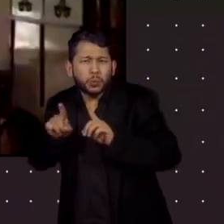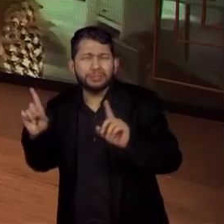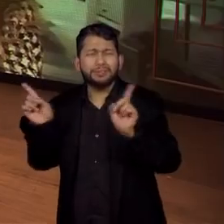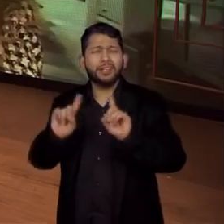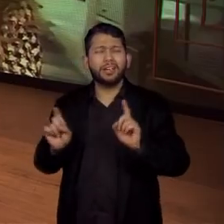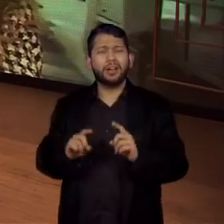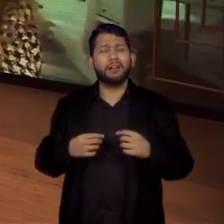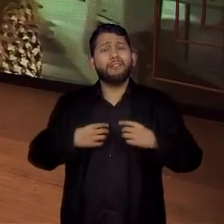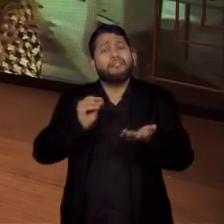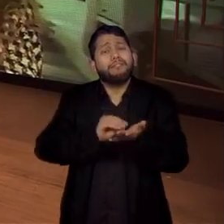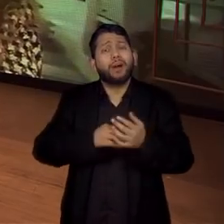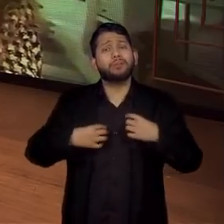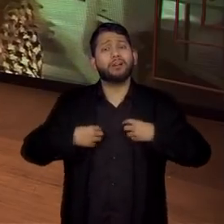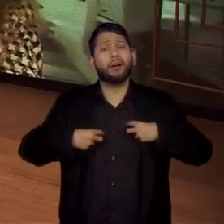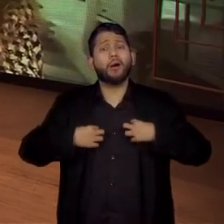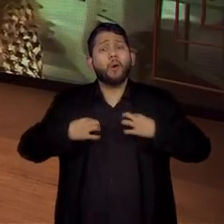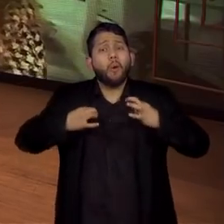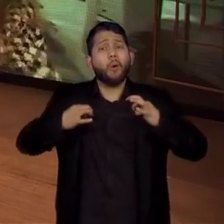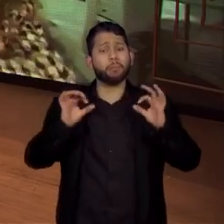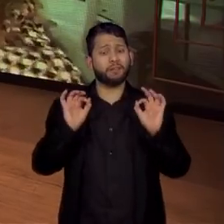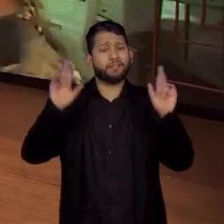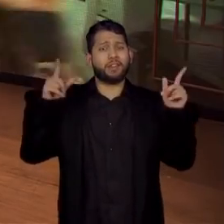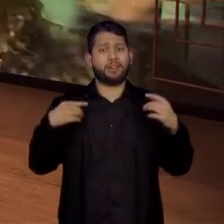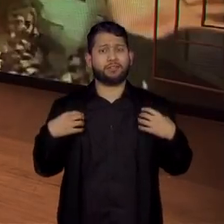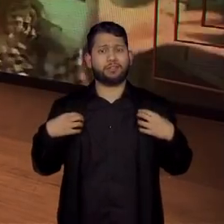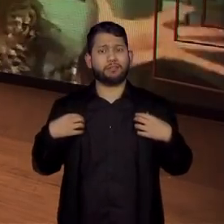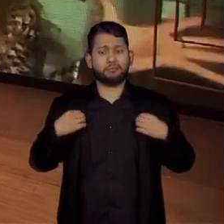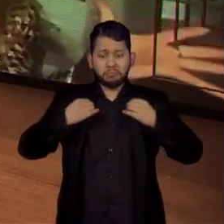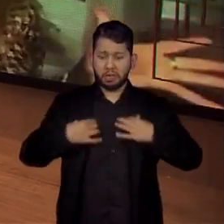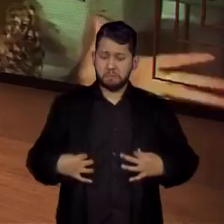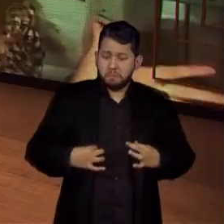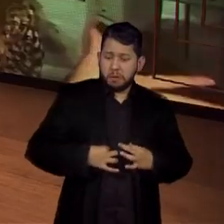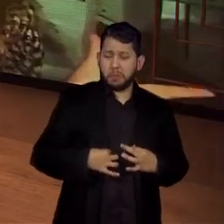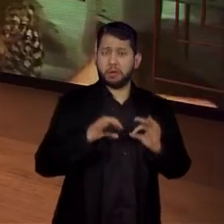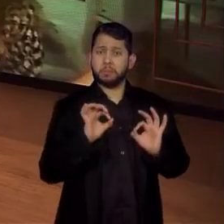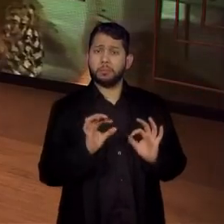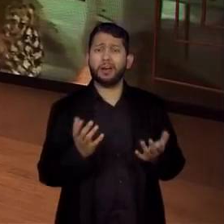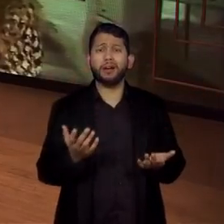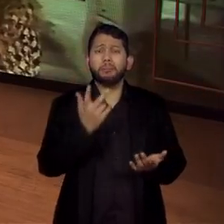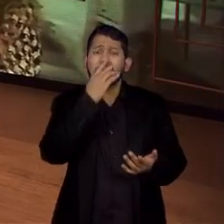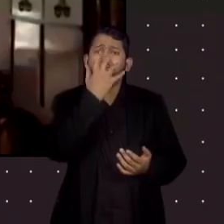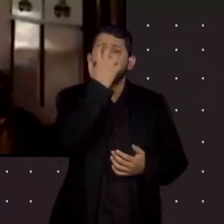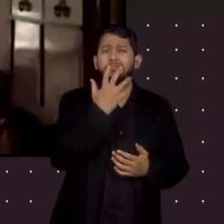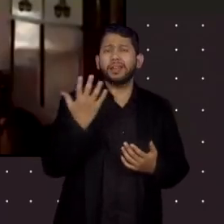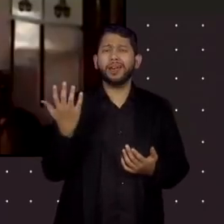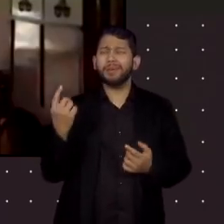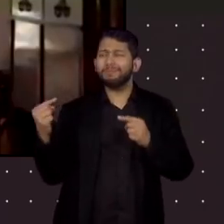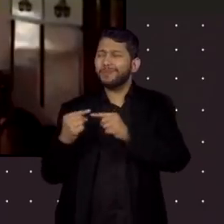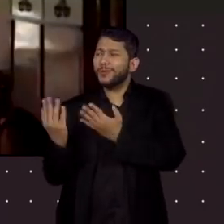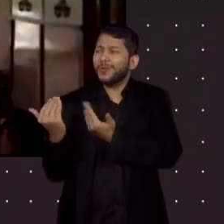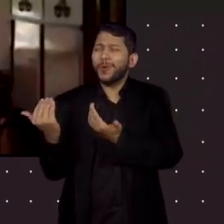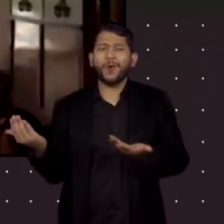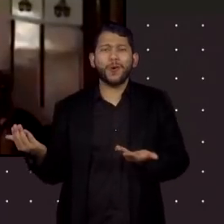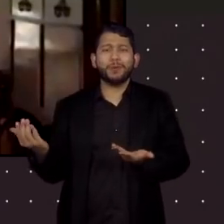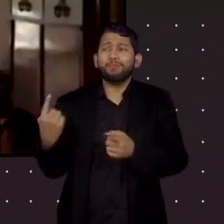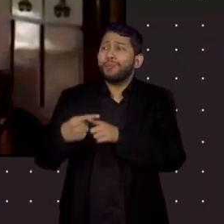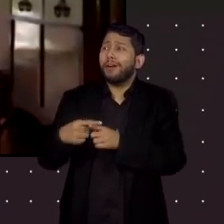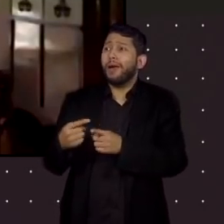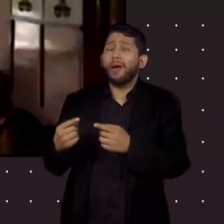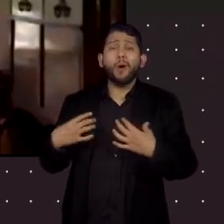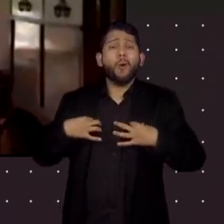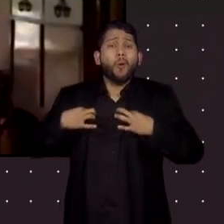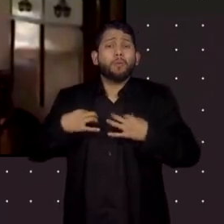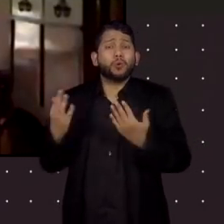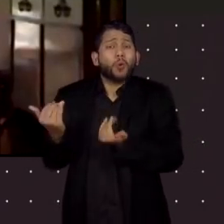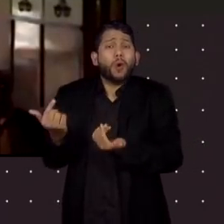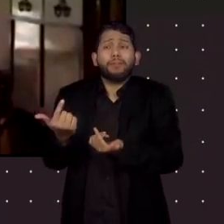isso no comércio, na indústria de roupa jovem aqui no